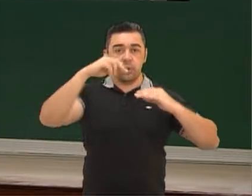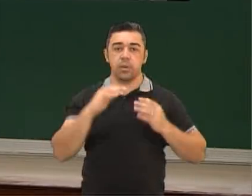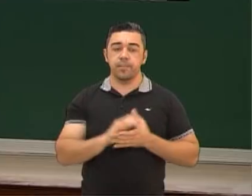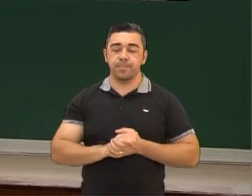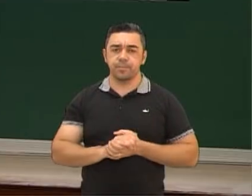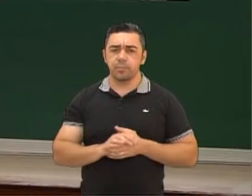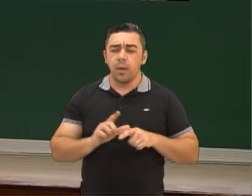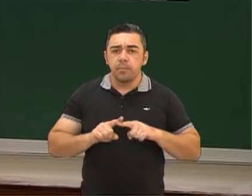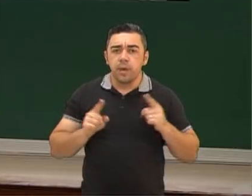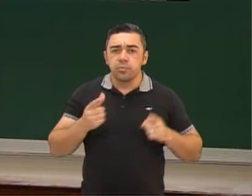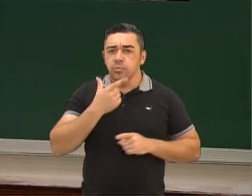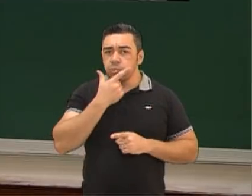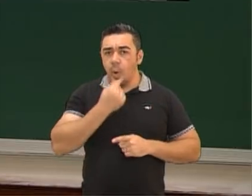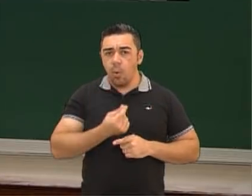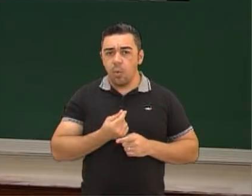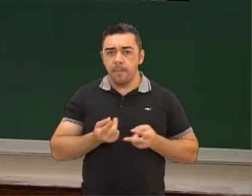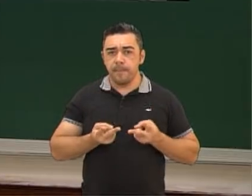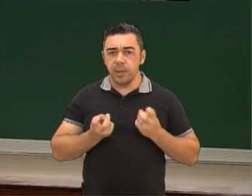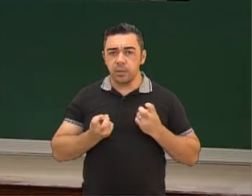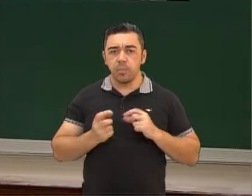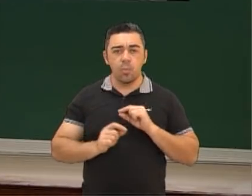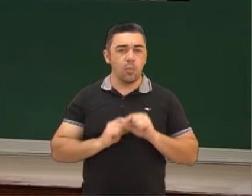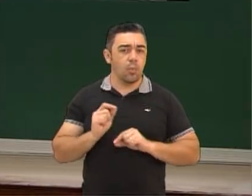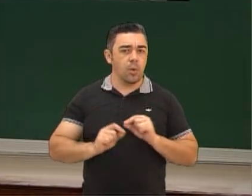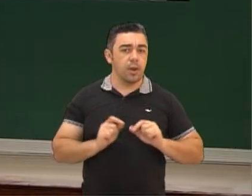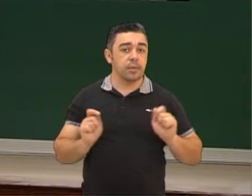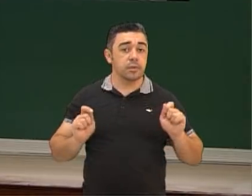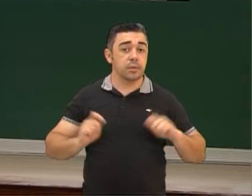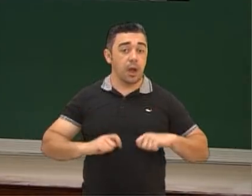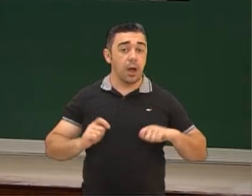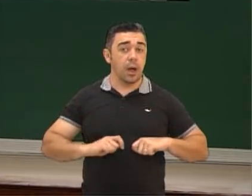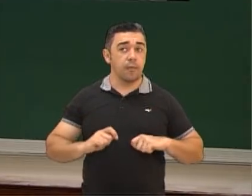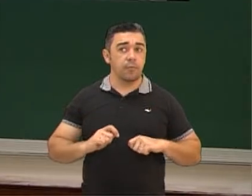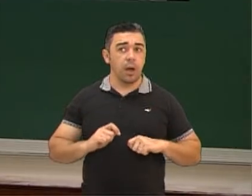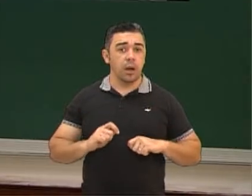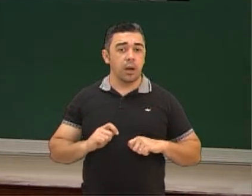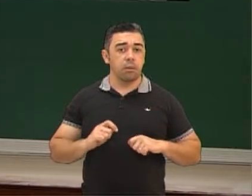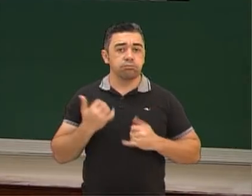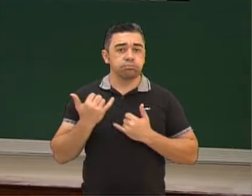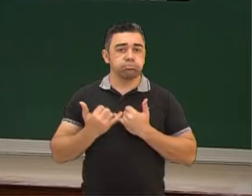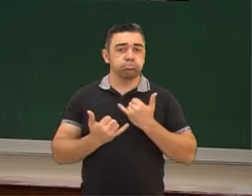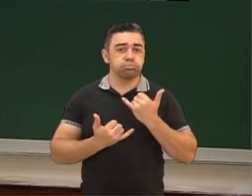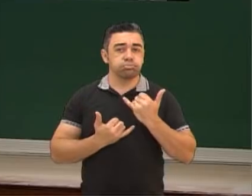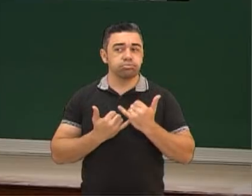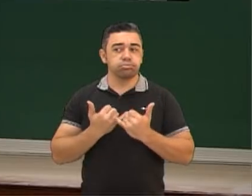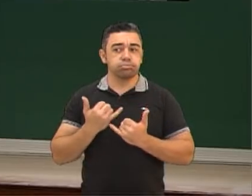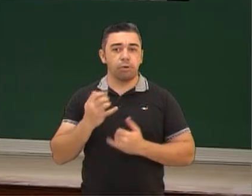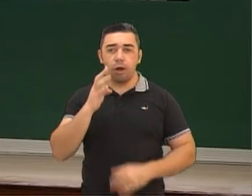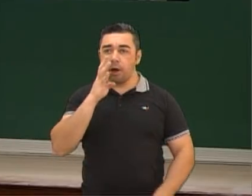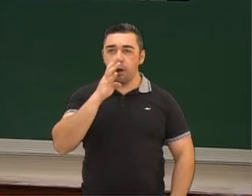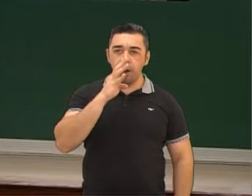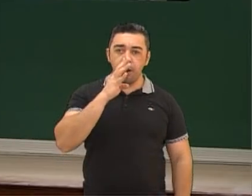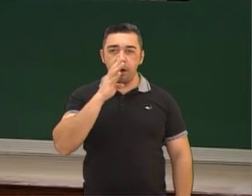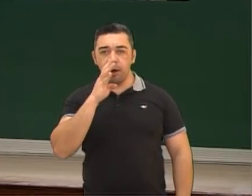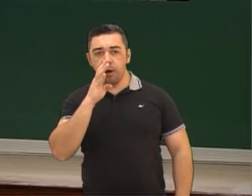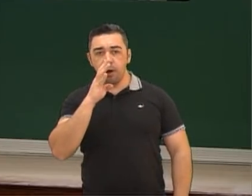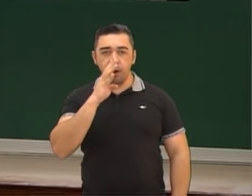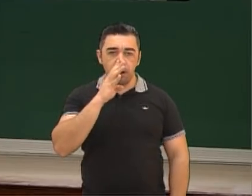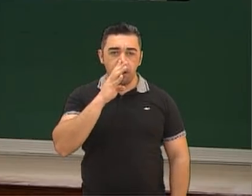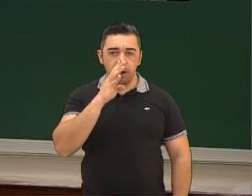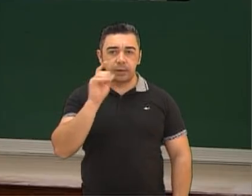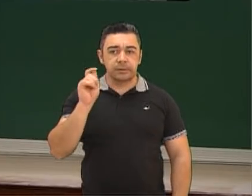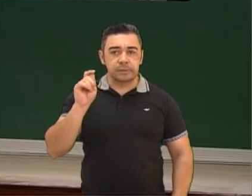Mas ele percebeu que com isso ele poderia divertir o público, ou seja, ele percebeu que